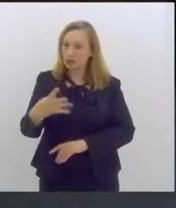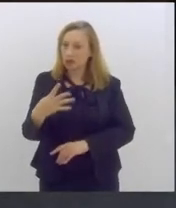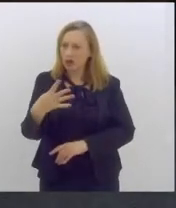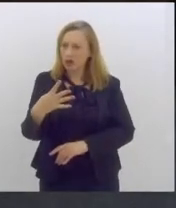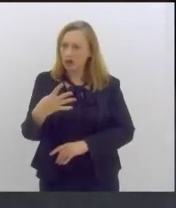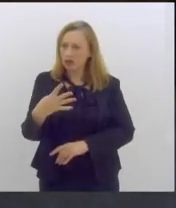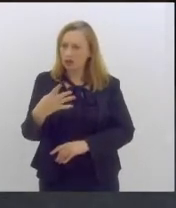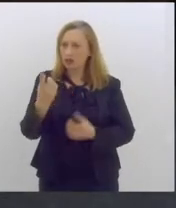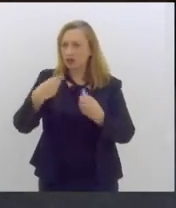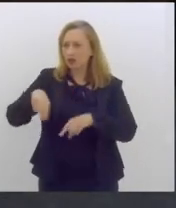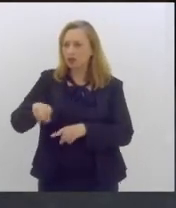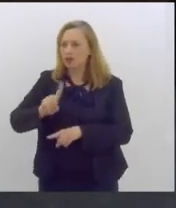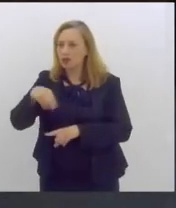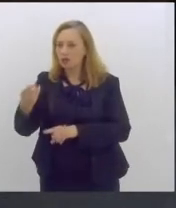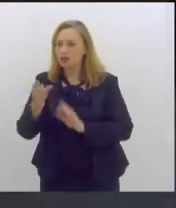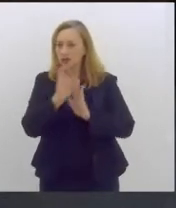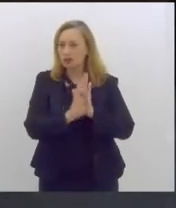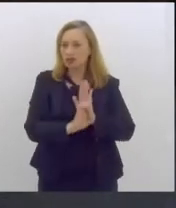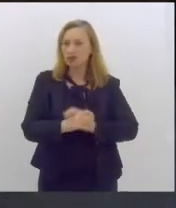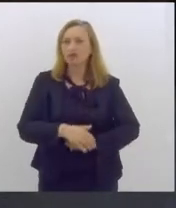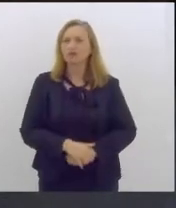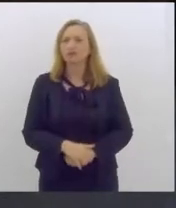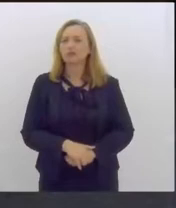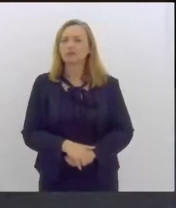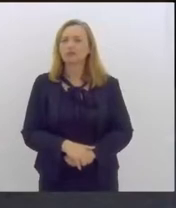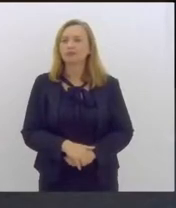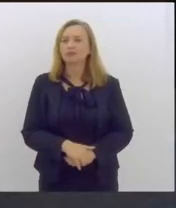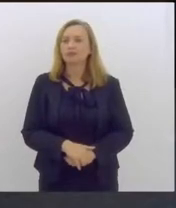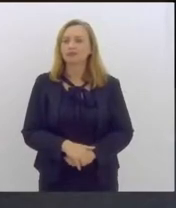quatro e contrário as demais